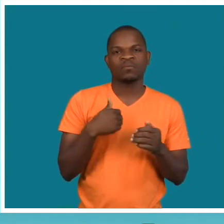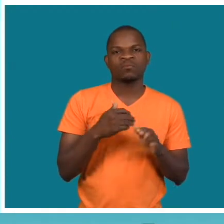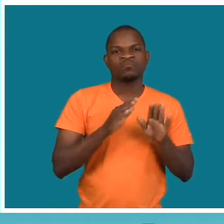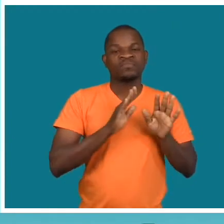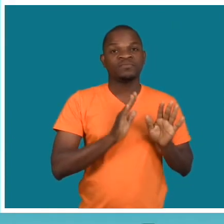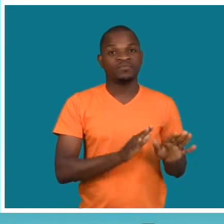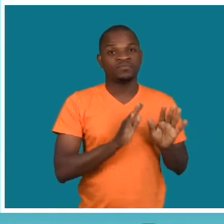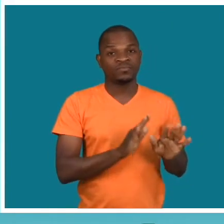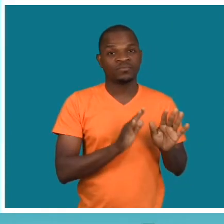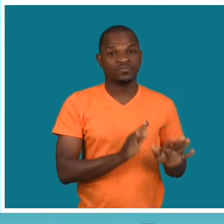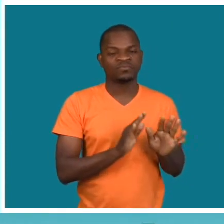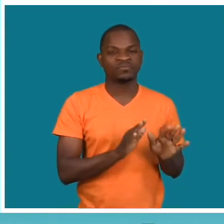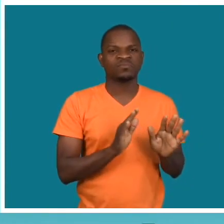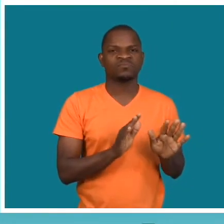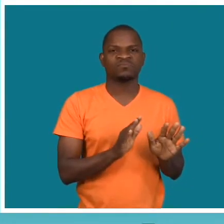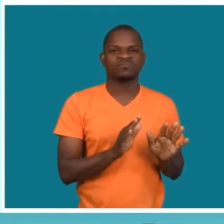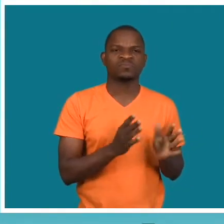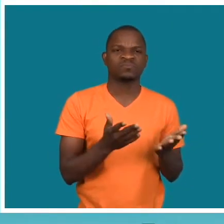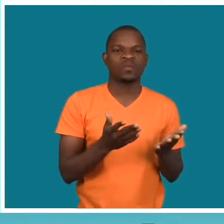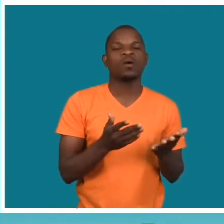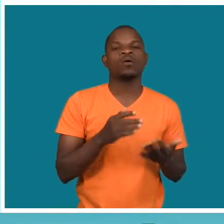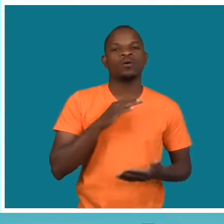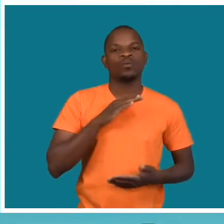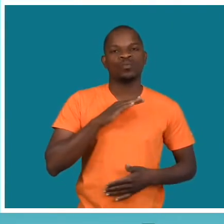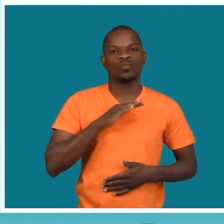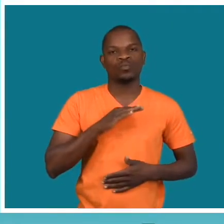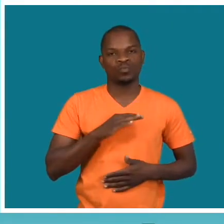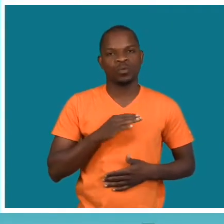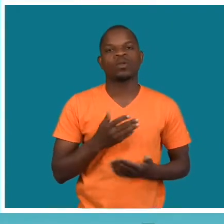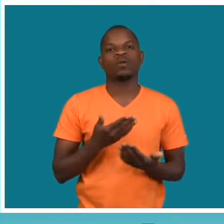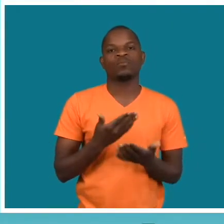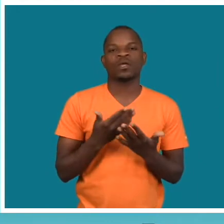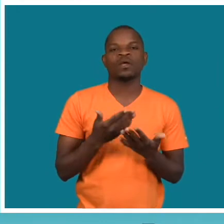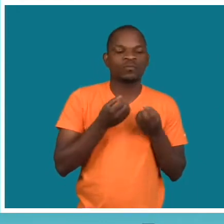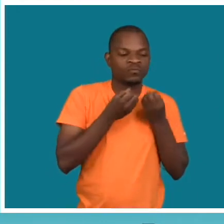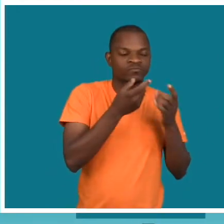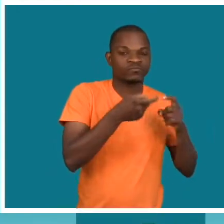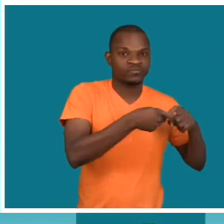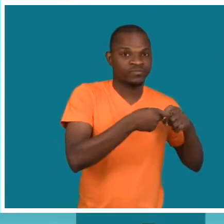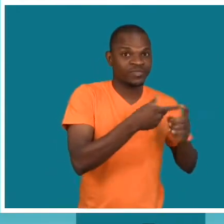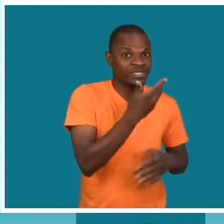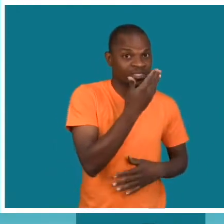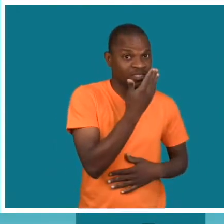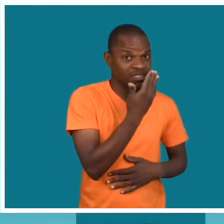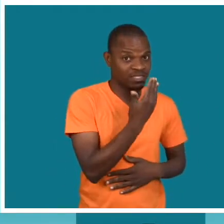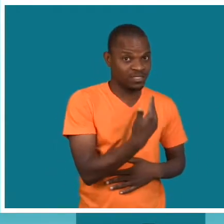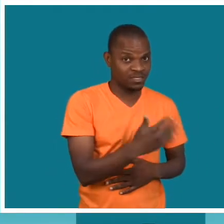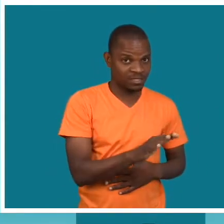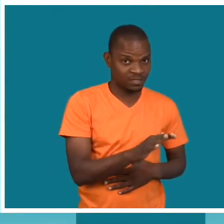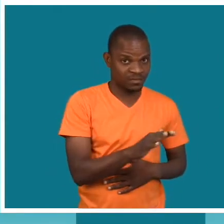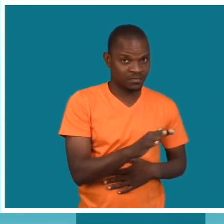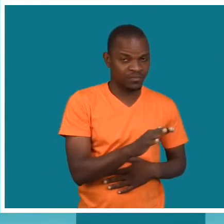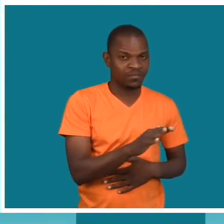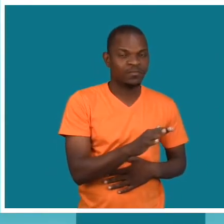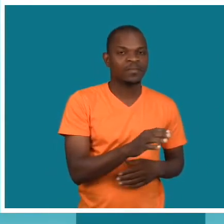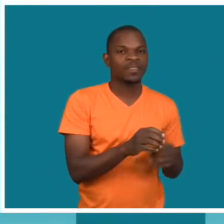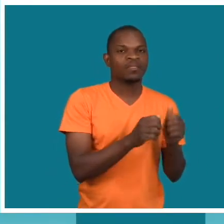Eu, por acaso, fiquei um bocado tranquilo, vi para casa, informei a minha família toda,